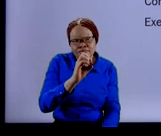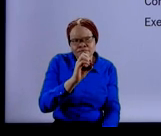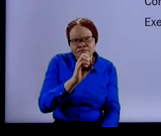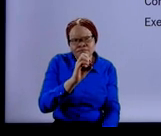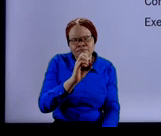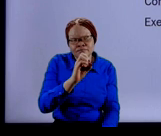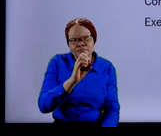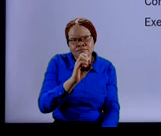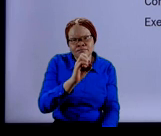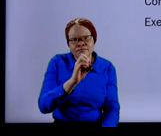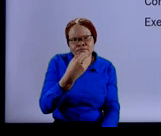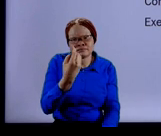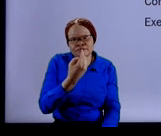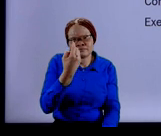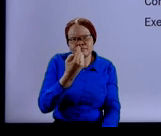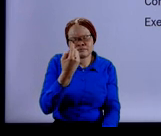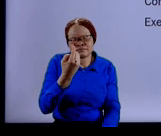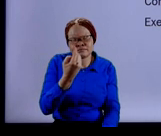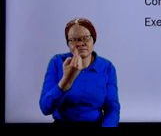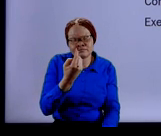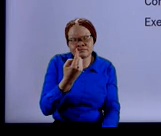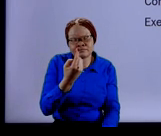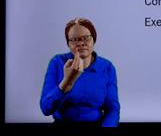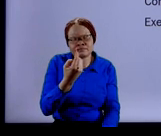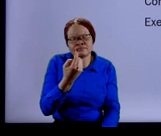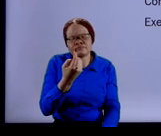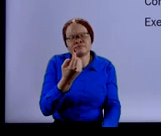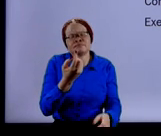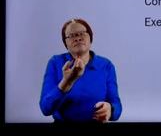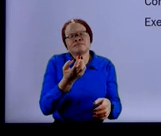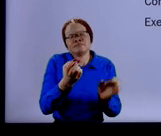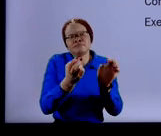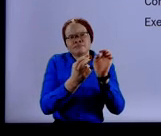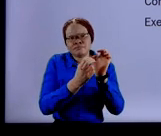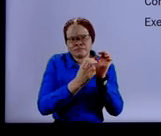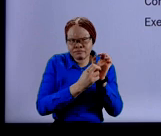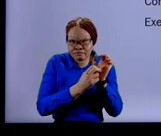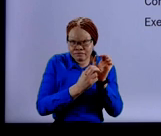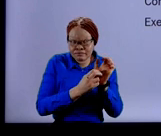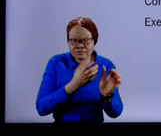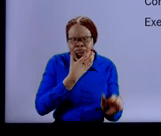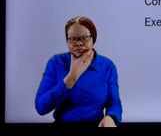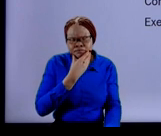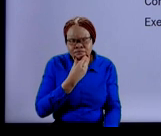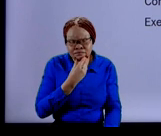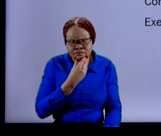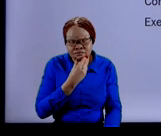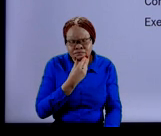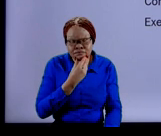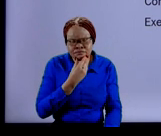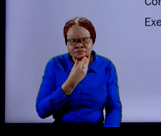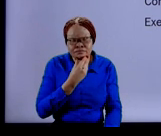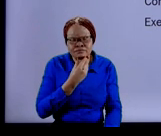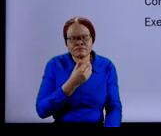que encontra-se no singular Quanto ao número e no masculino